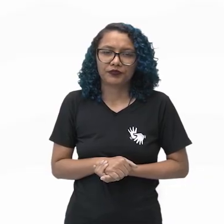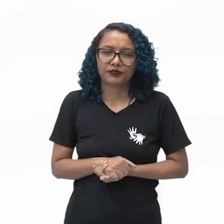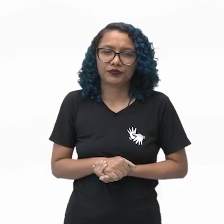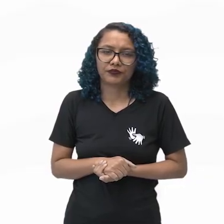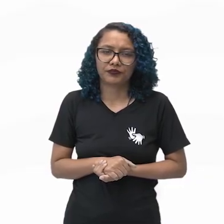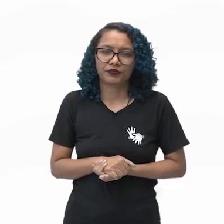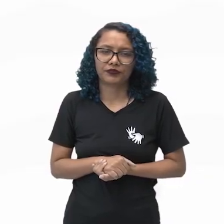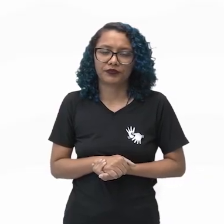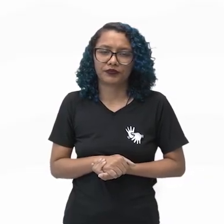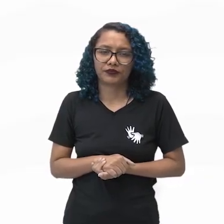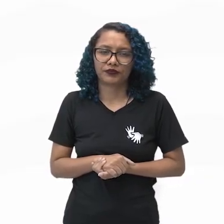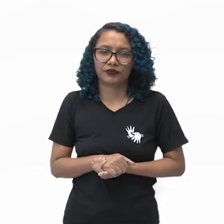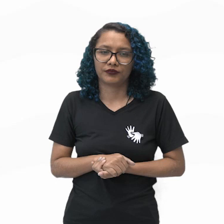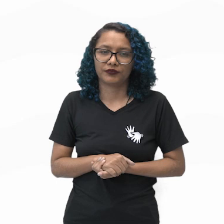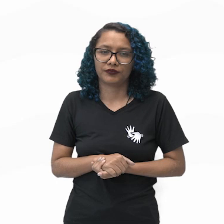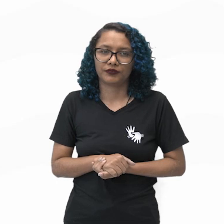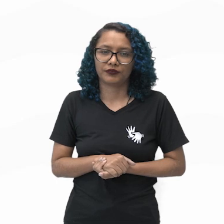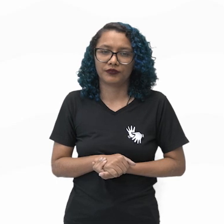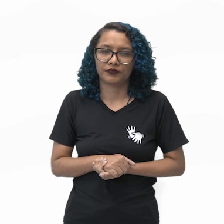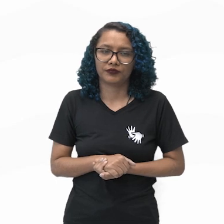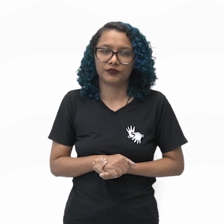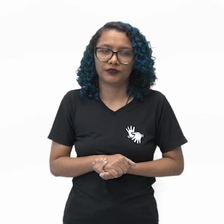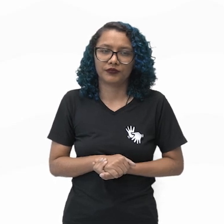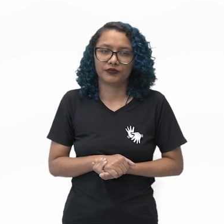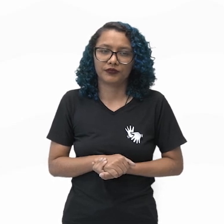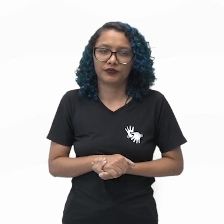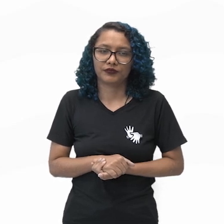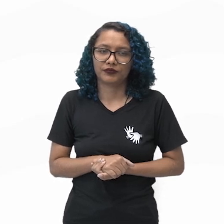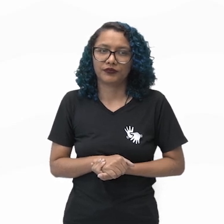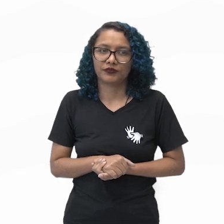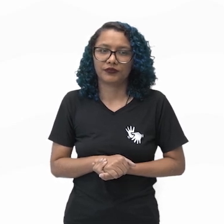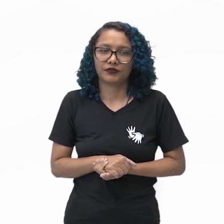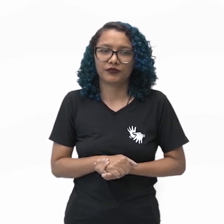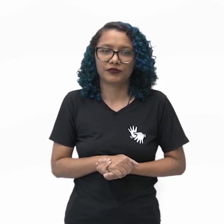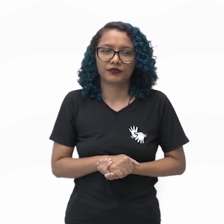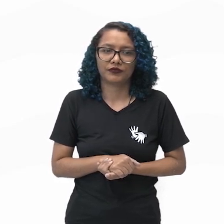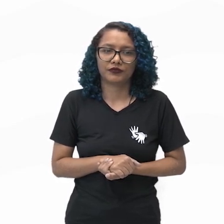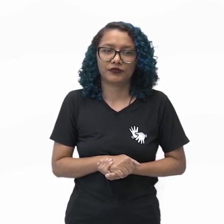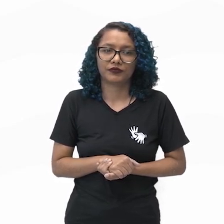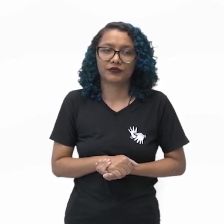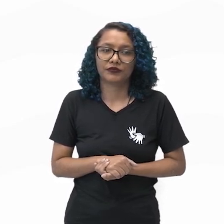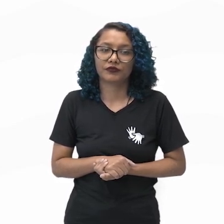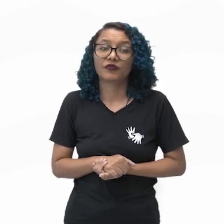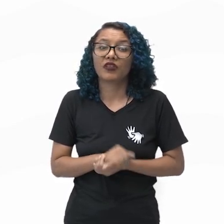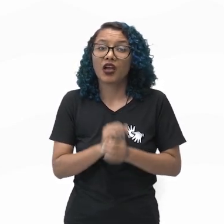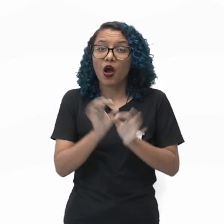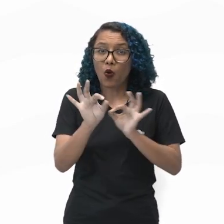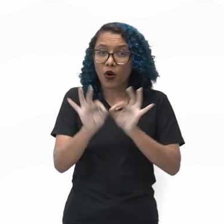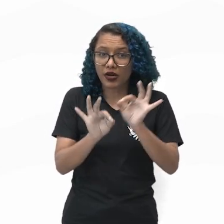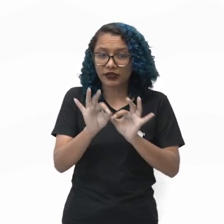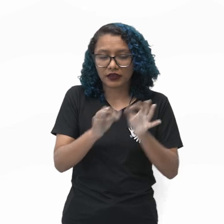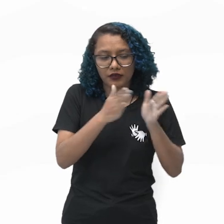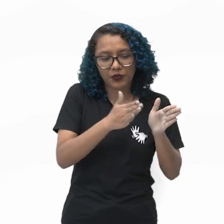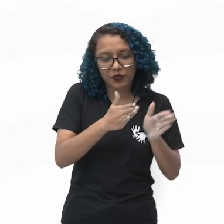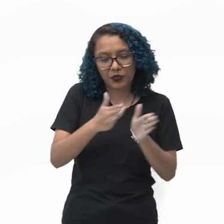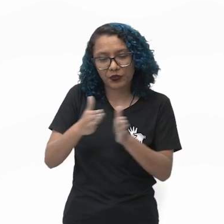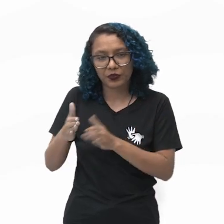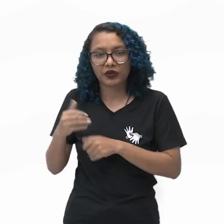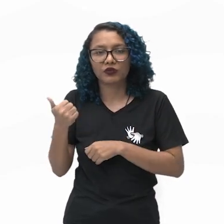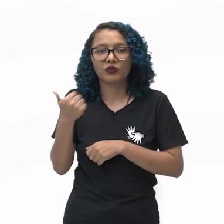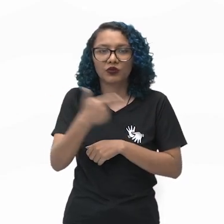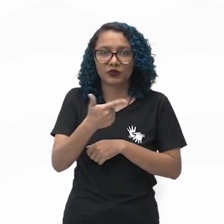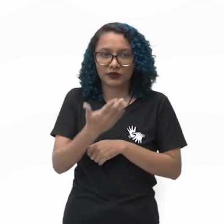Nós temos aí a química verde e ela está separada em 12 etapas, como você consegue ver